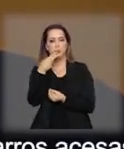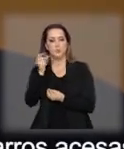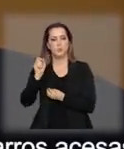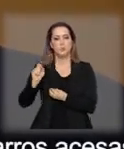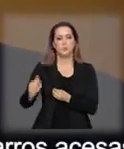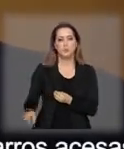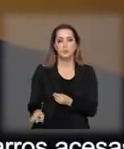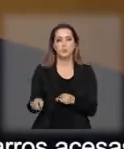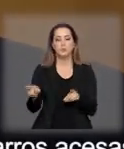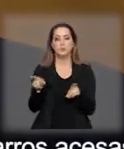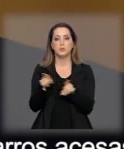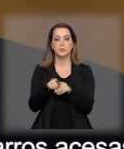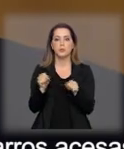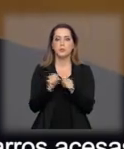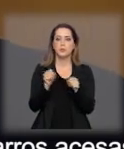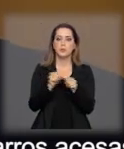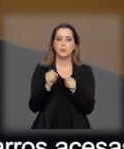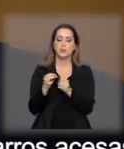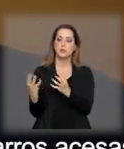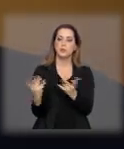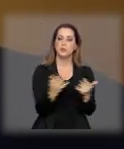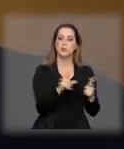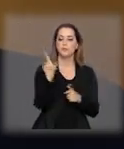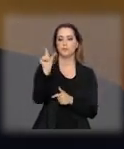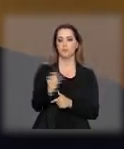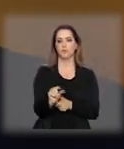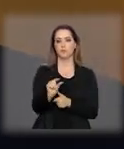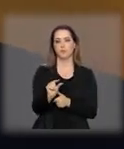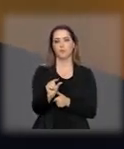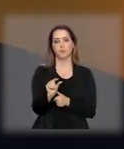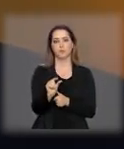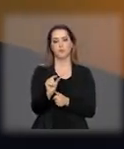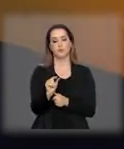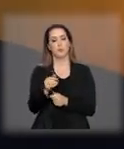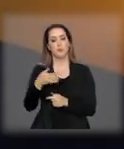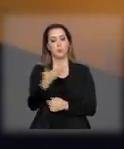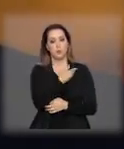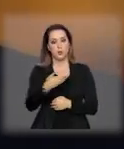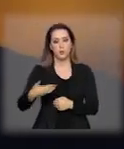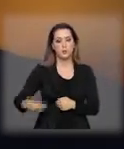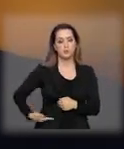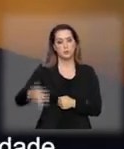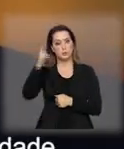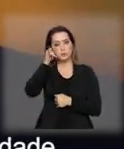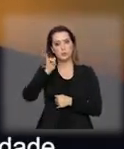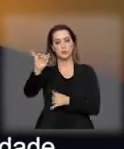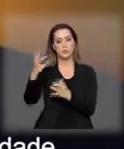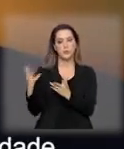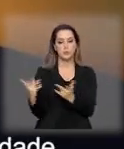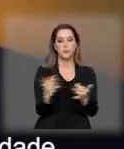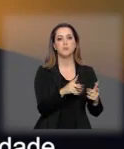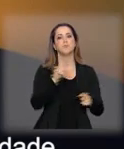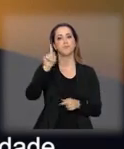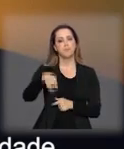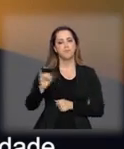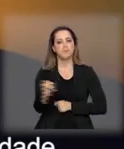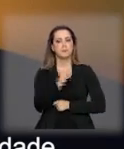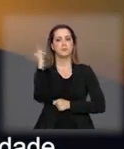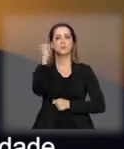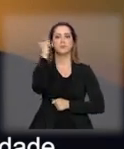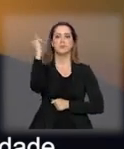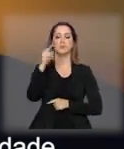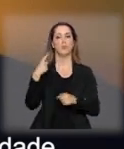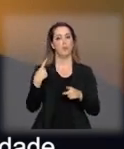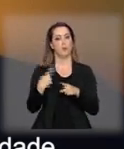balões jogar Pontas de cigarro acesas e fazer queimadas por menores que sejam para o governo a prevenção dos